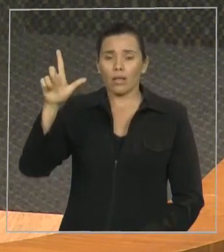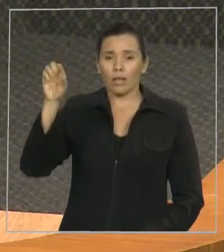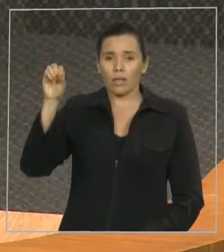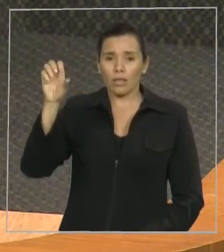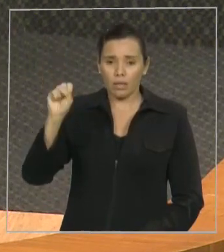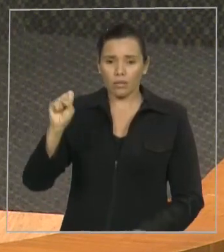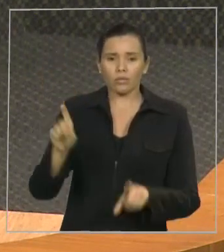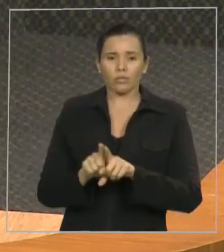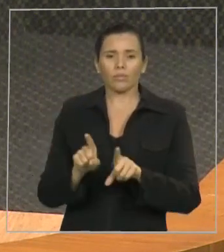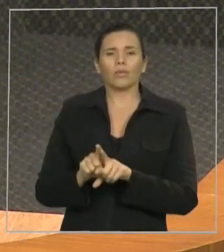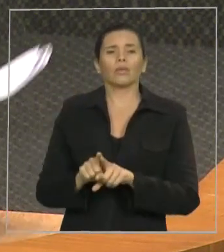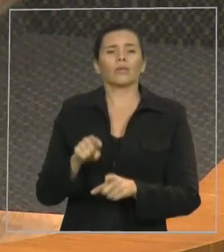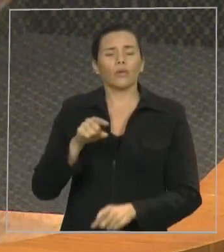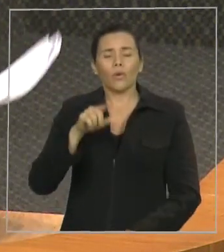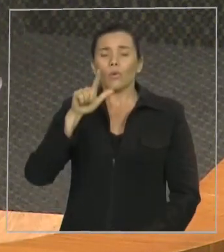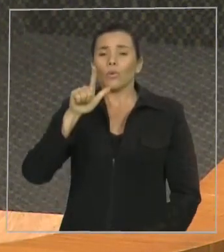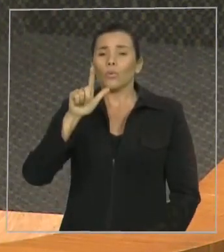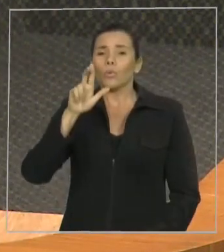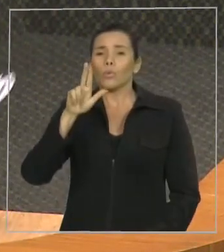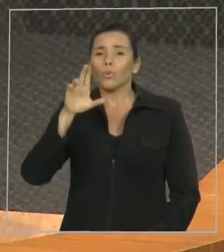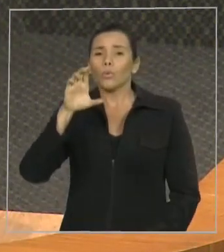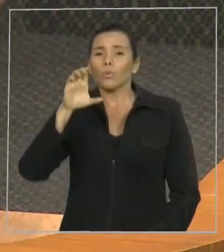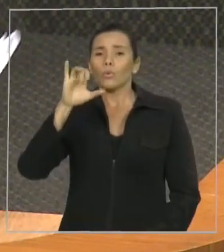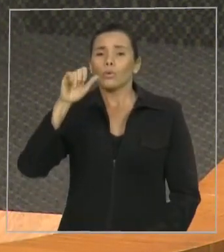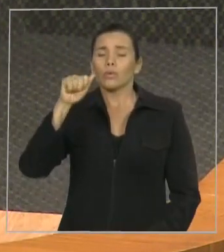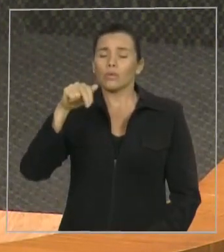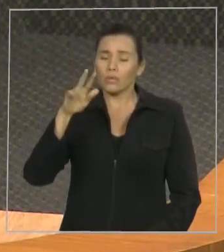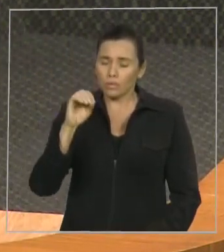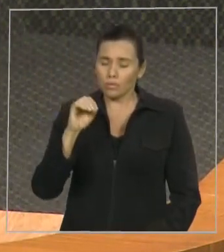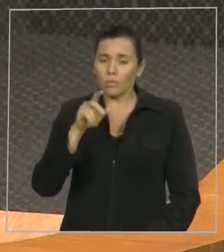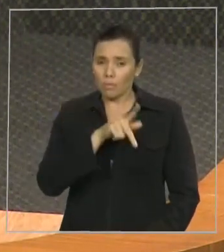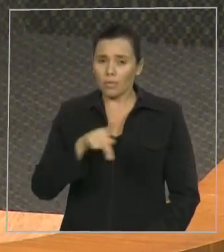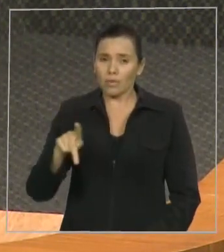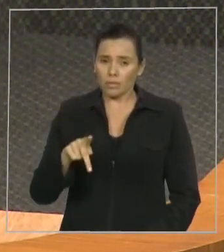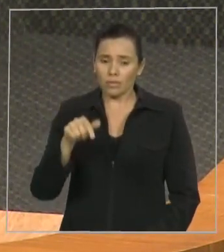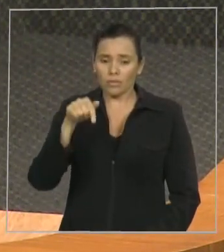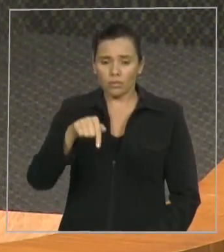estadual, Luciano Leitoa. Que viva o PSB, que viva o Brasil. Muito obrigado.